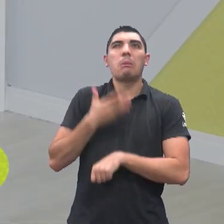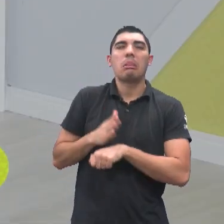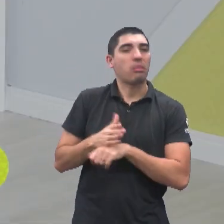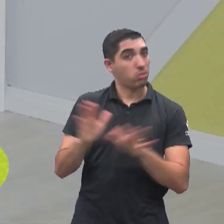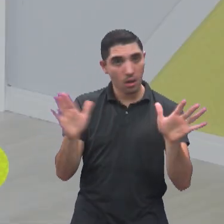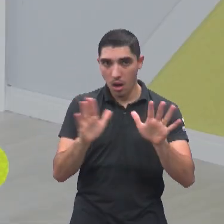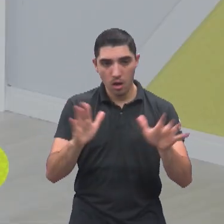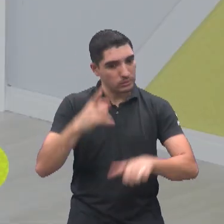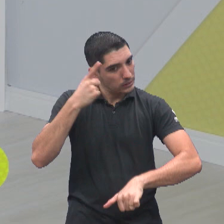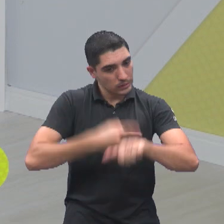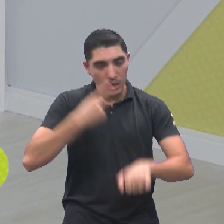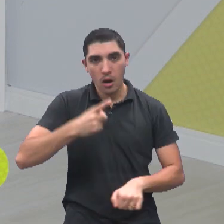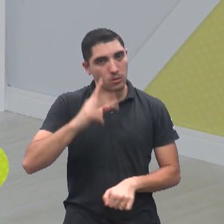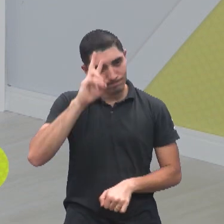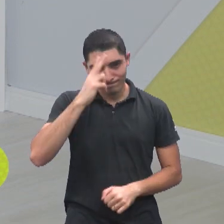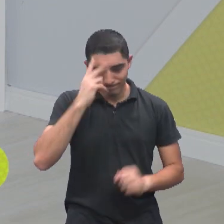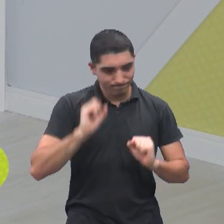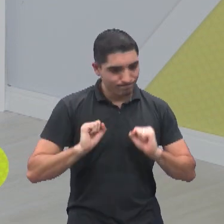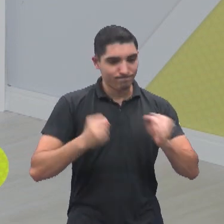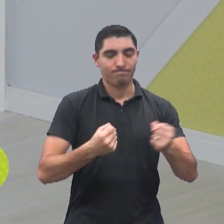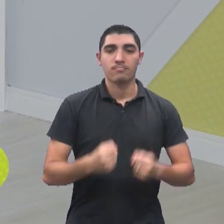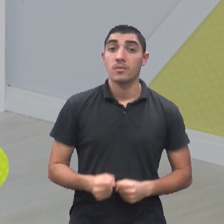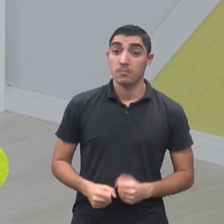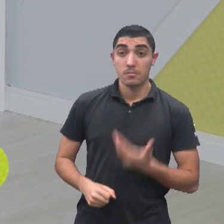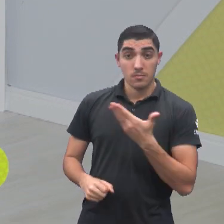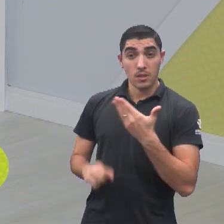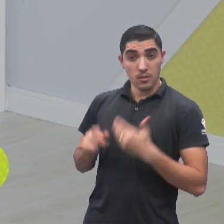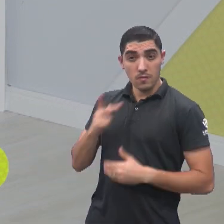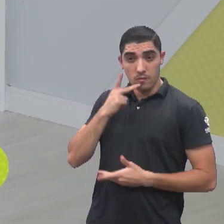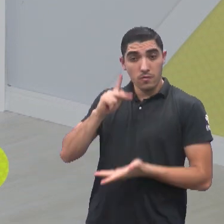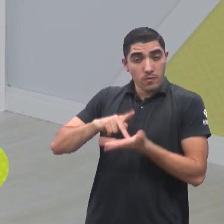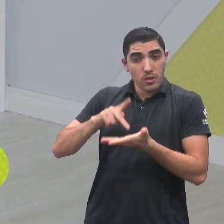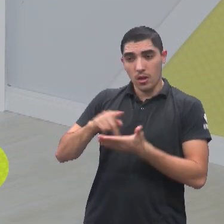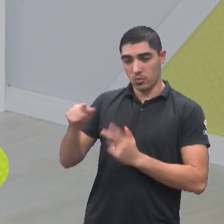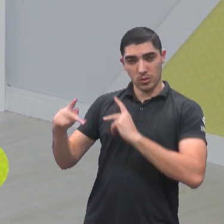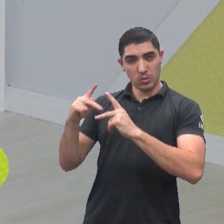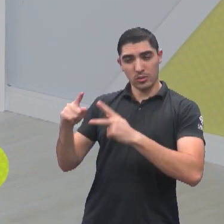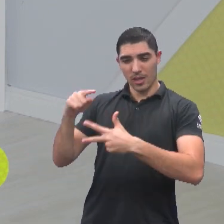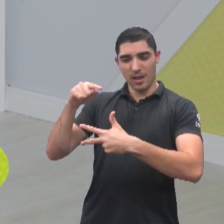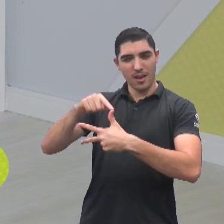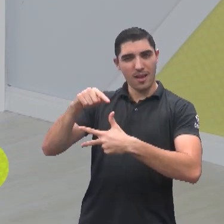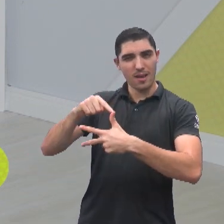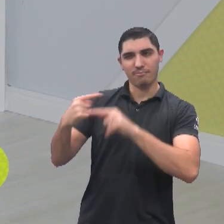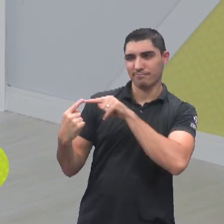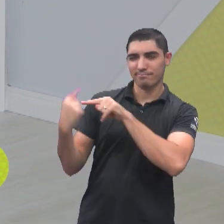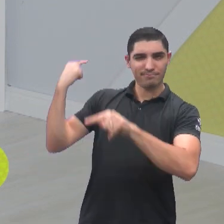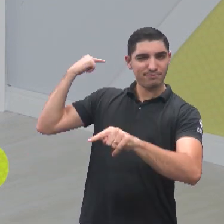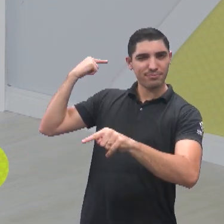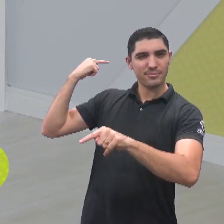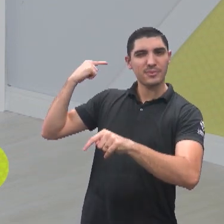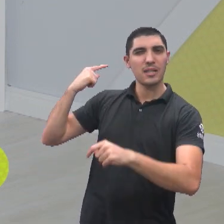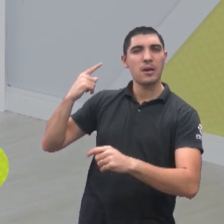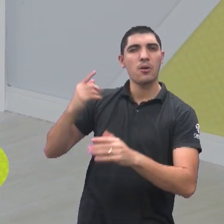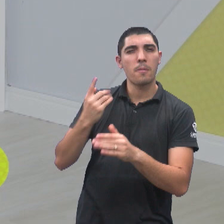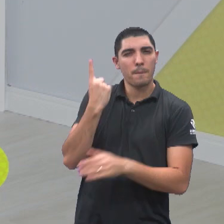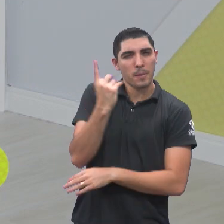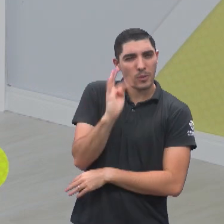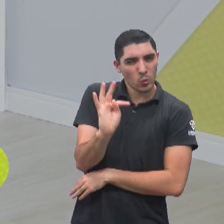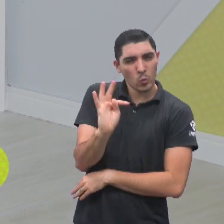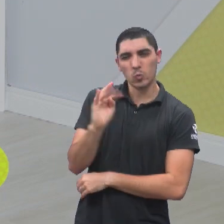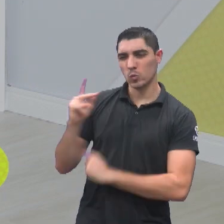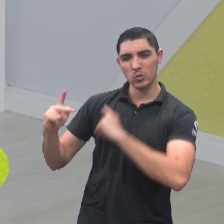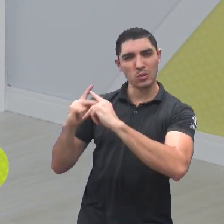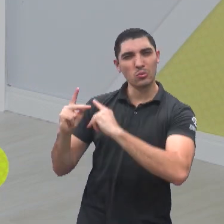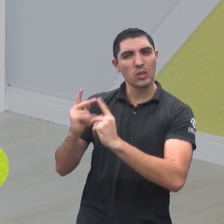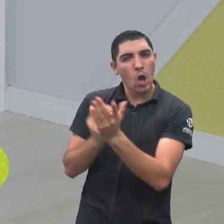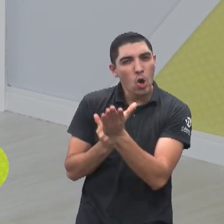falou no programa de segunda-feira, na fase de classificação, o São José perdeu em casa naquele começo tenebroso de NBB, o pior começo da história do São